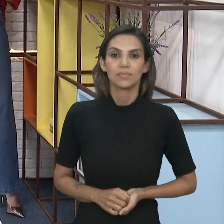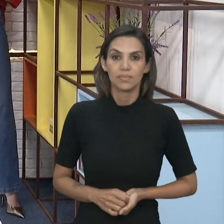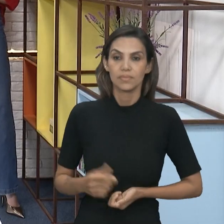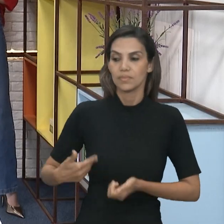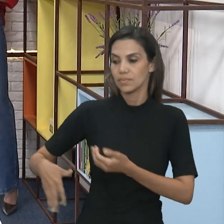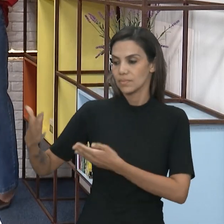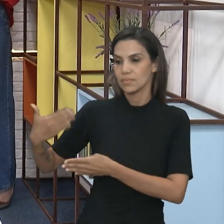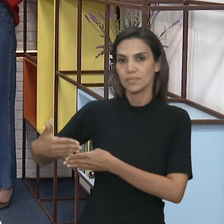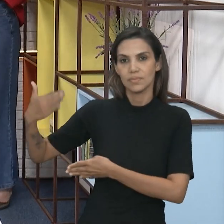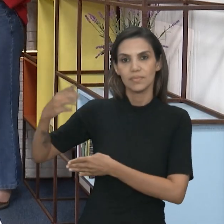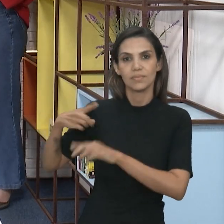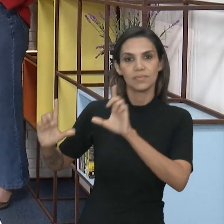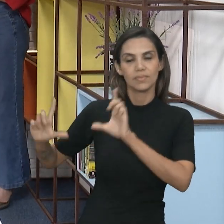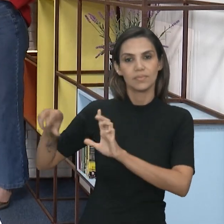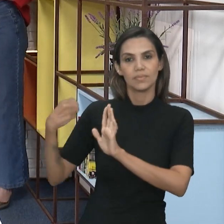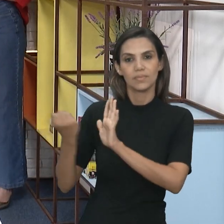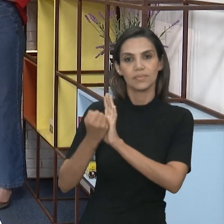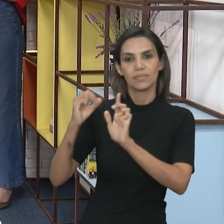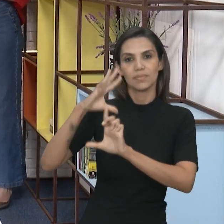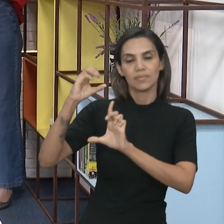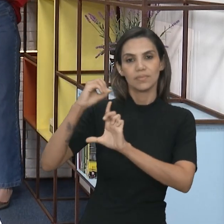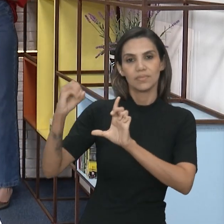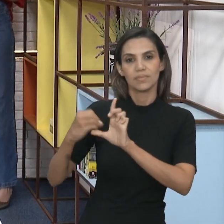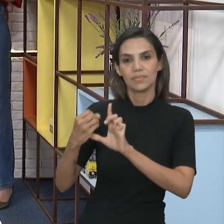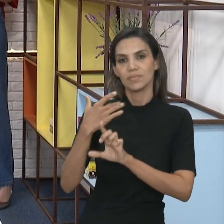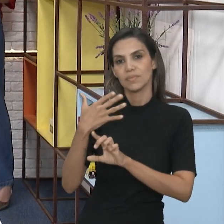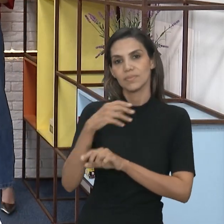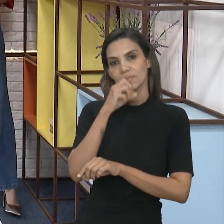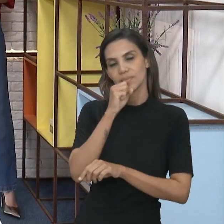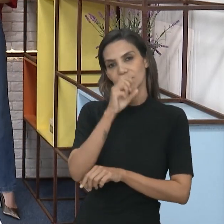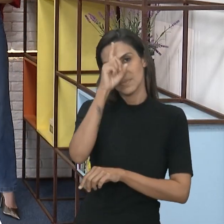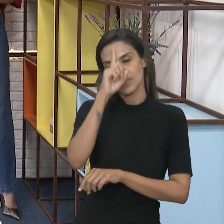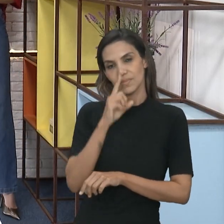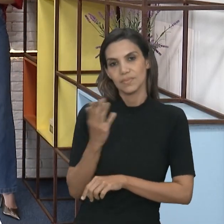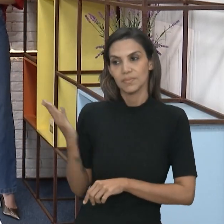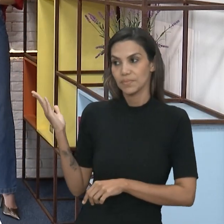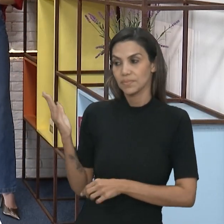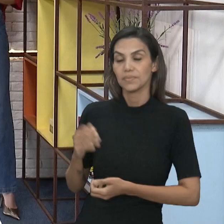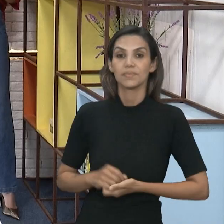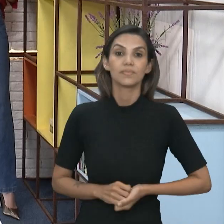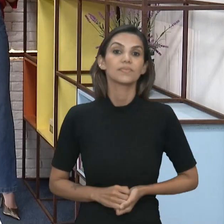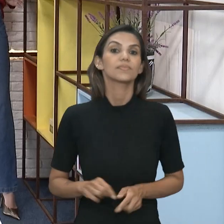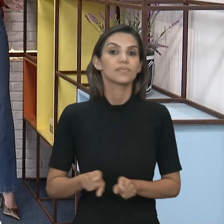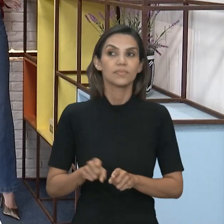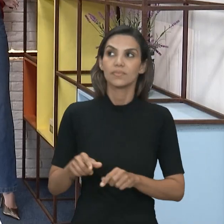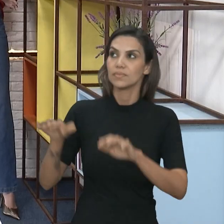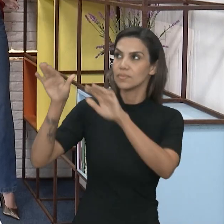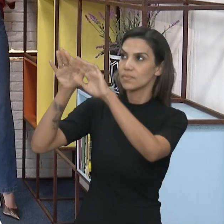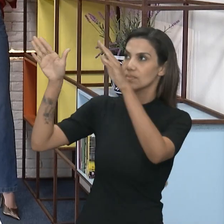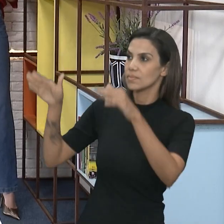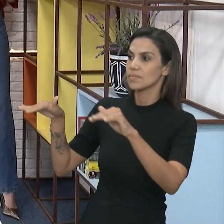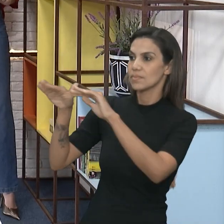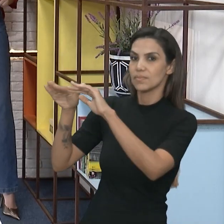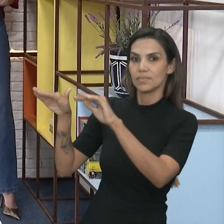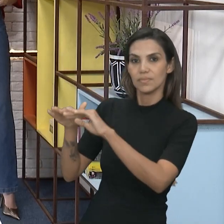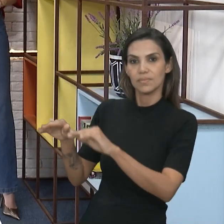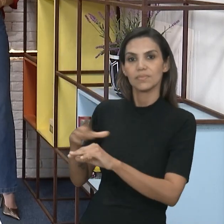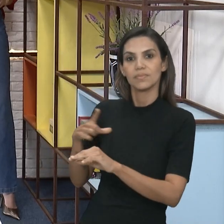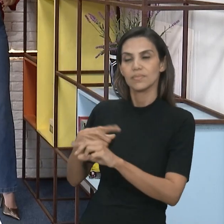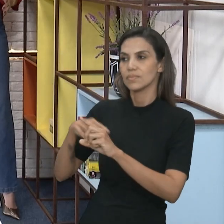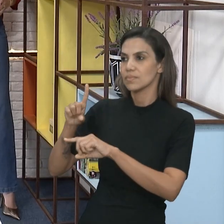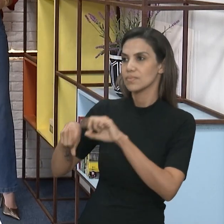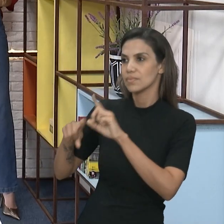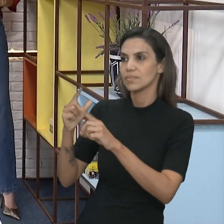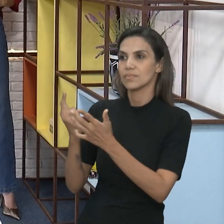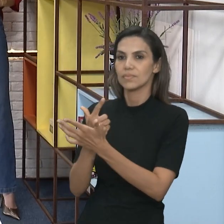onde atrás de mim tem uma TV com a logo do Mundo UFG nas cores laranja e amarelo, e do meu lado direito tem a nossa estante com